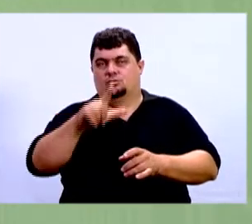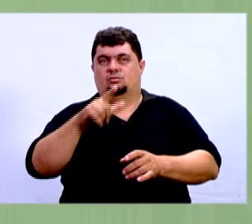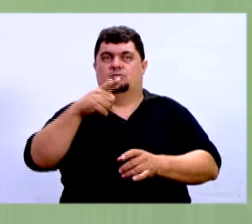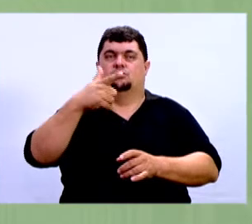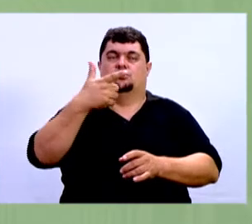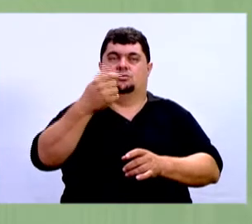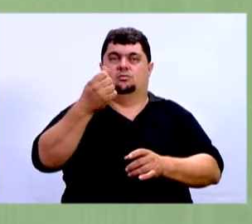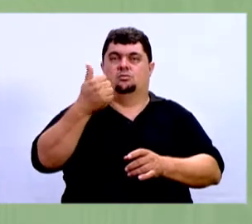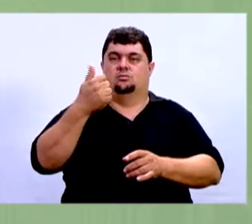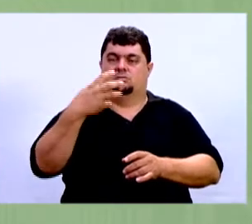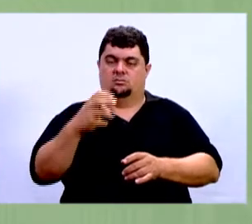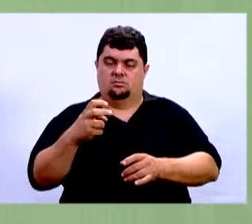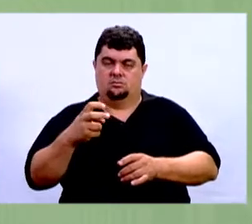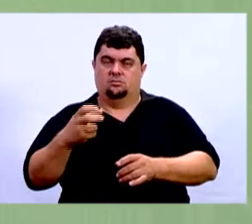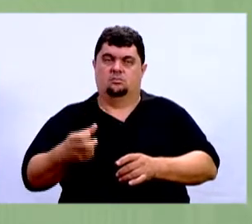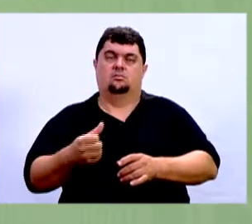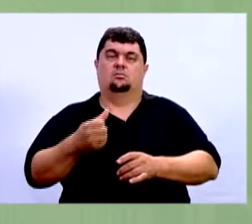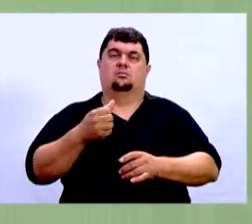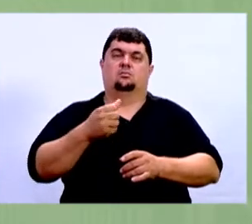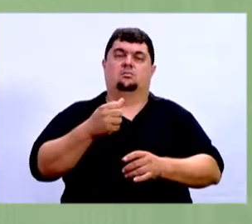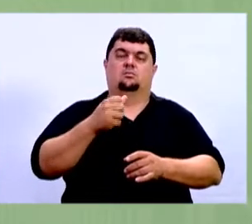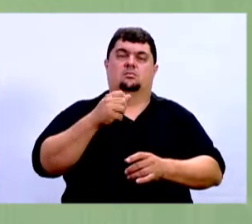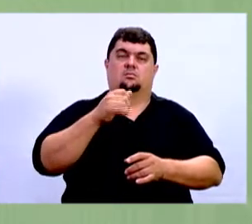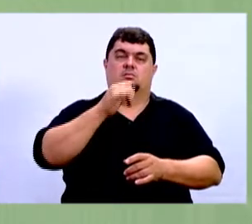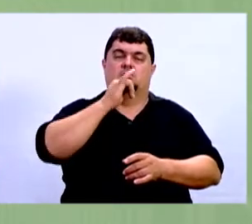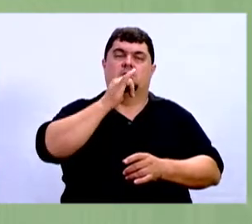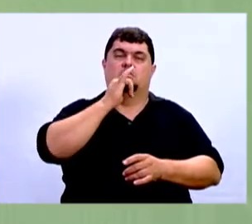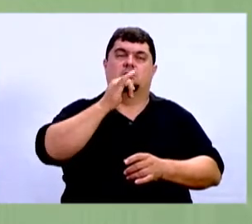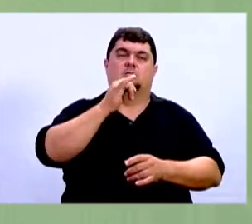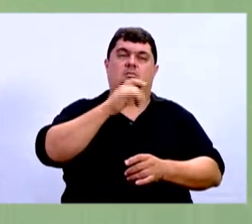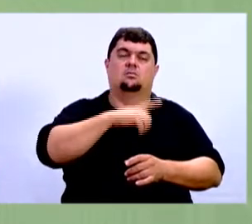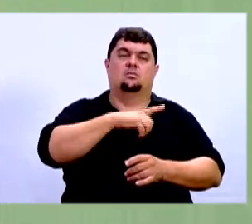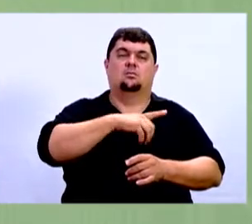2016. Pronto, tá bom? Lembrando que quando eu faço isso,